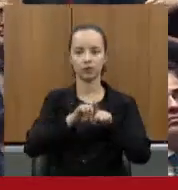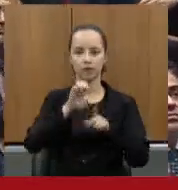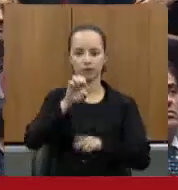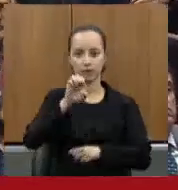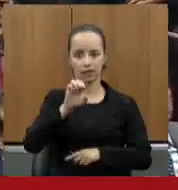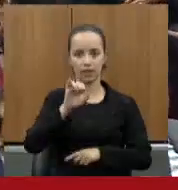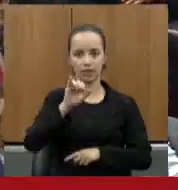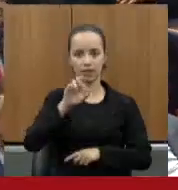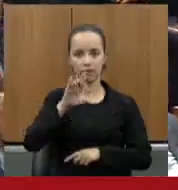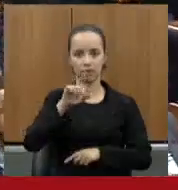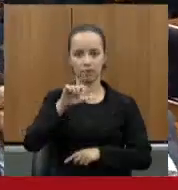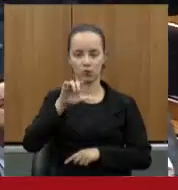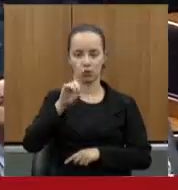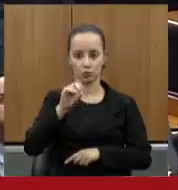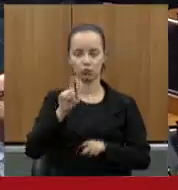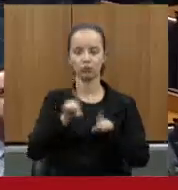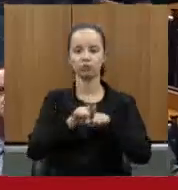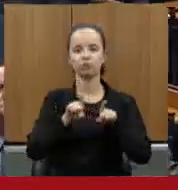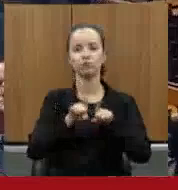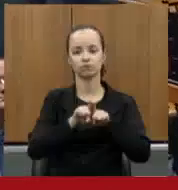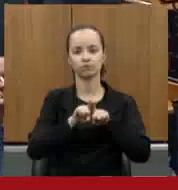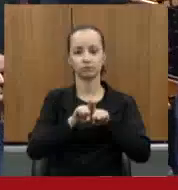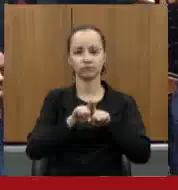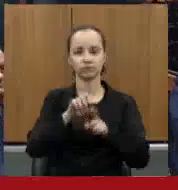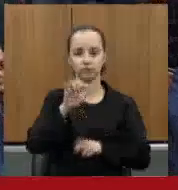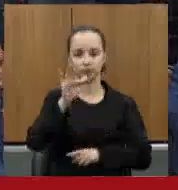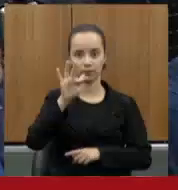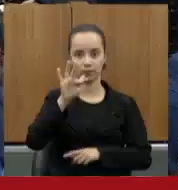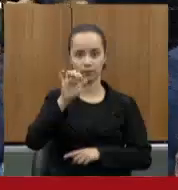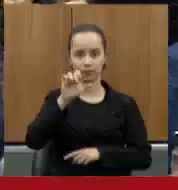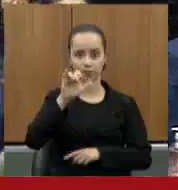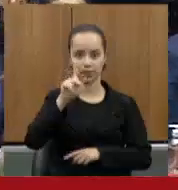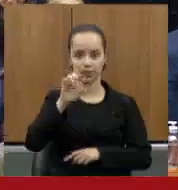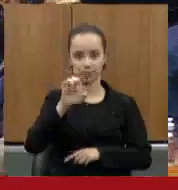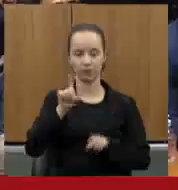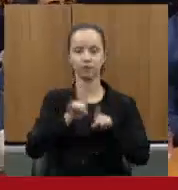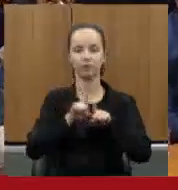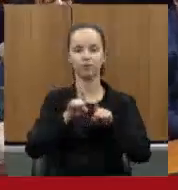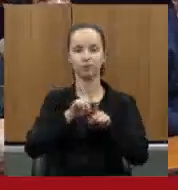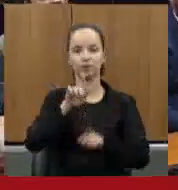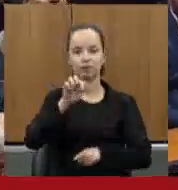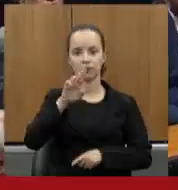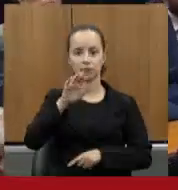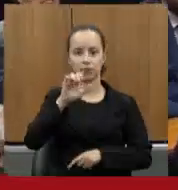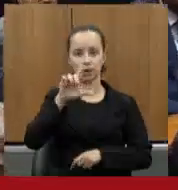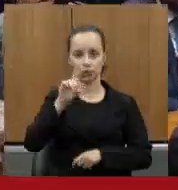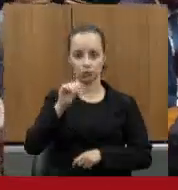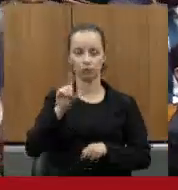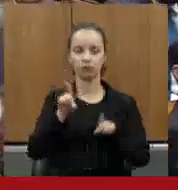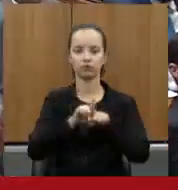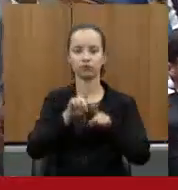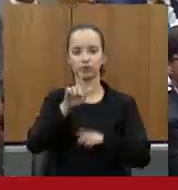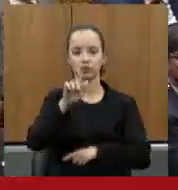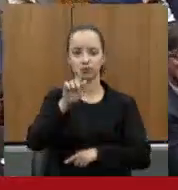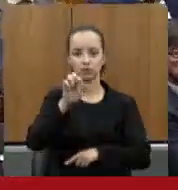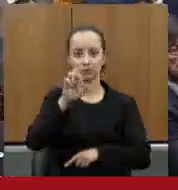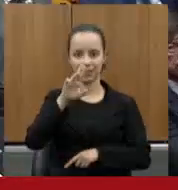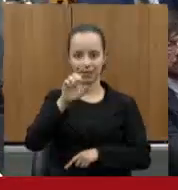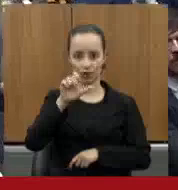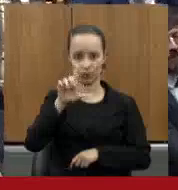Nascimento, Fabiano Tolentino, Felipe Atier, Geraldo Nascimento, Geraldo